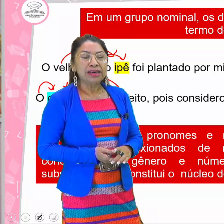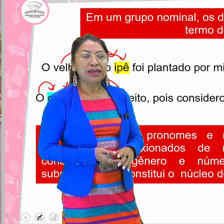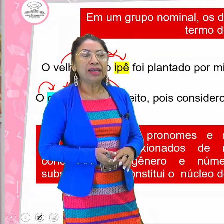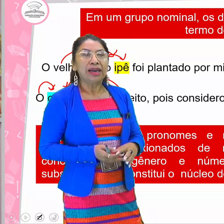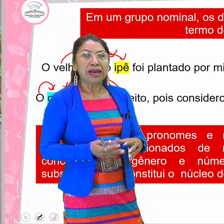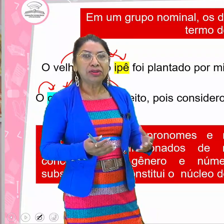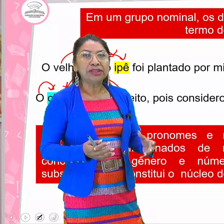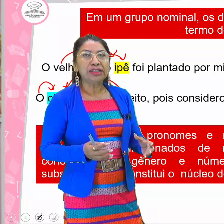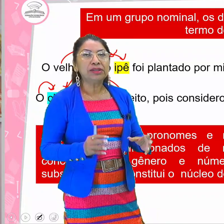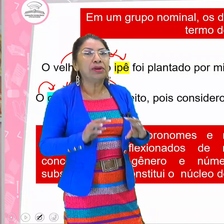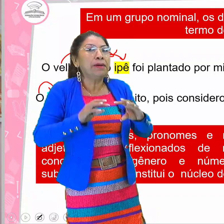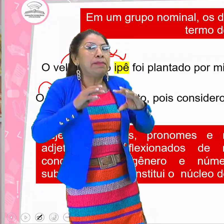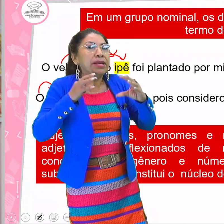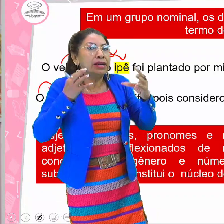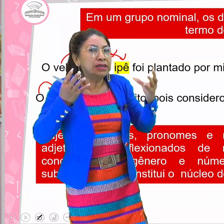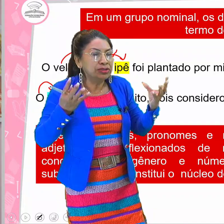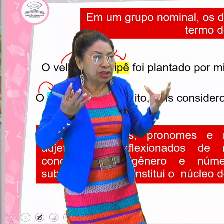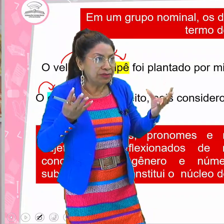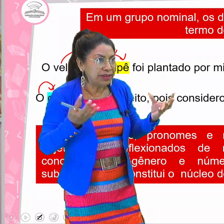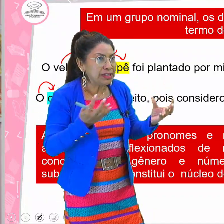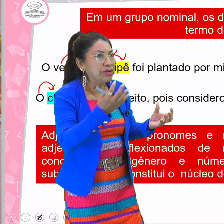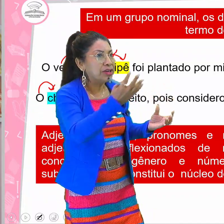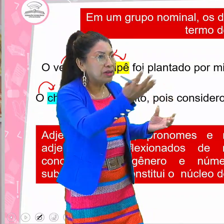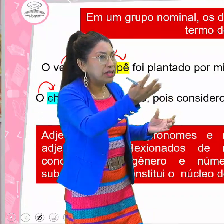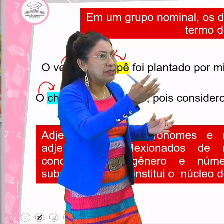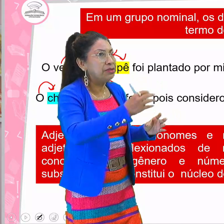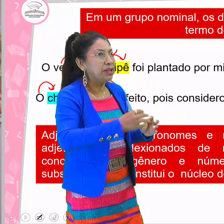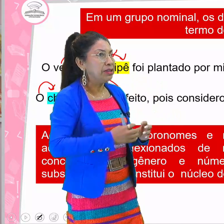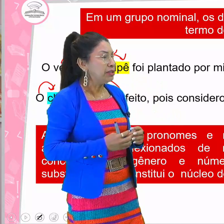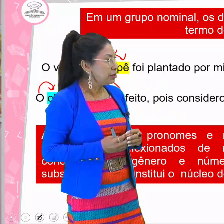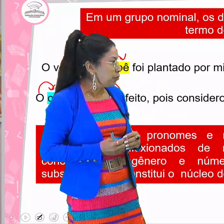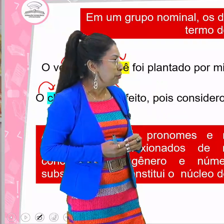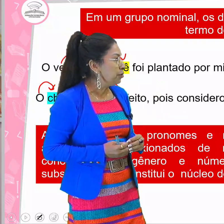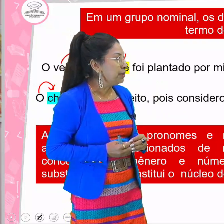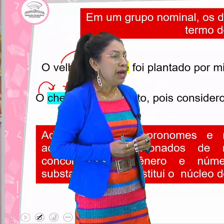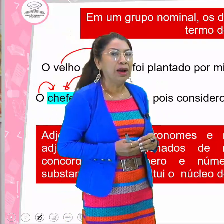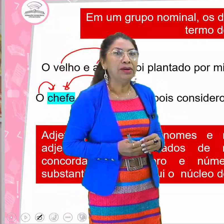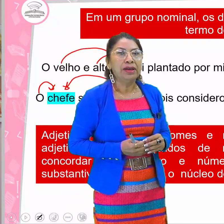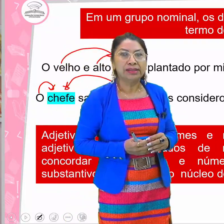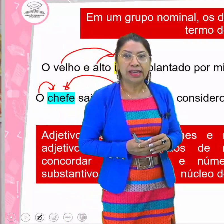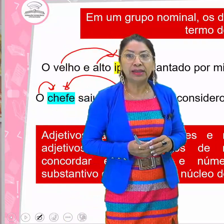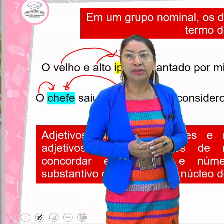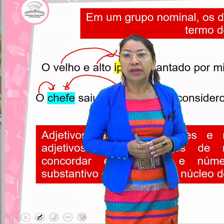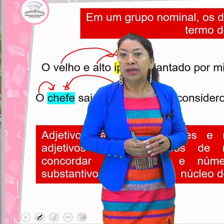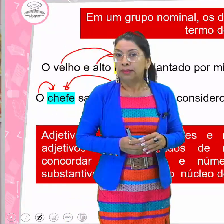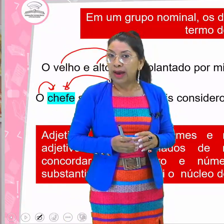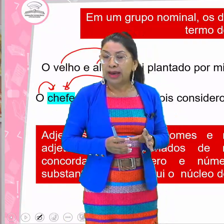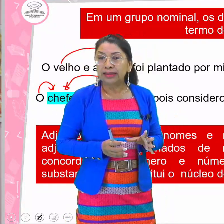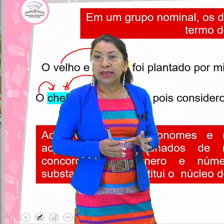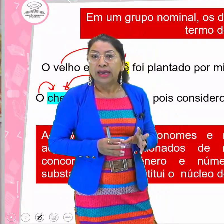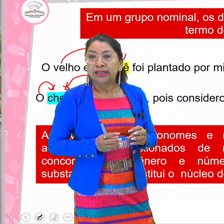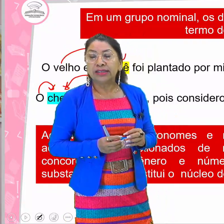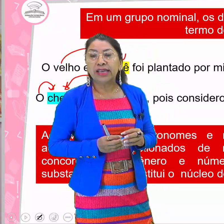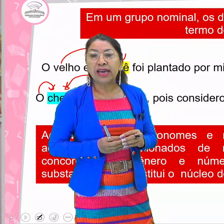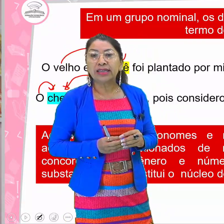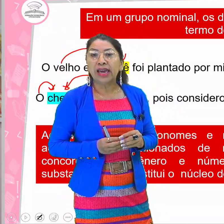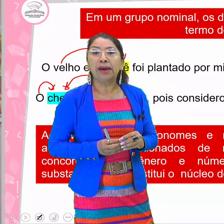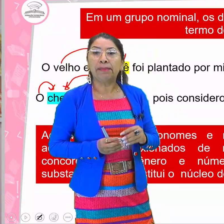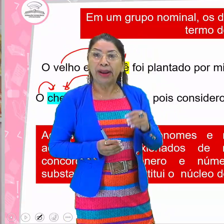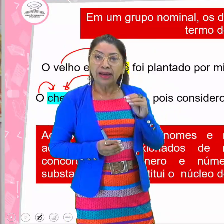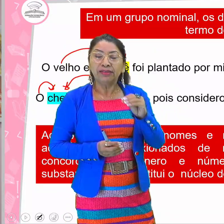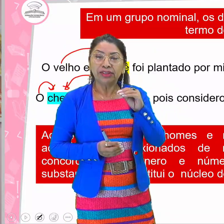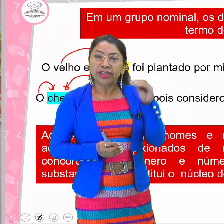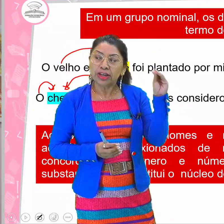E aqui, recordando, ampliando talvez agora com a questão, né, desse grupo nominal, certo? Mas dizer